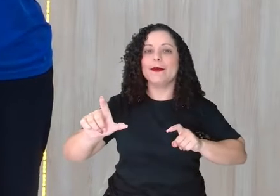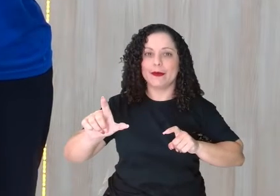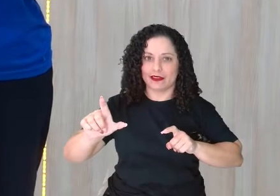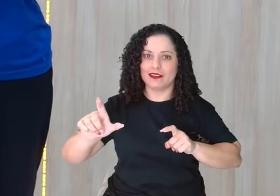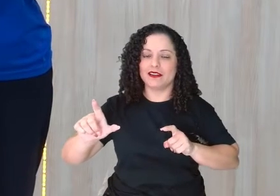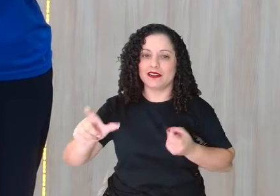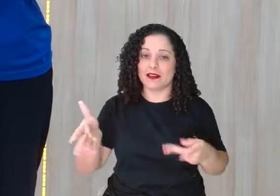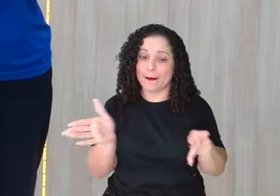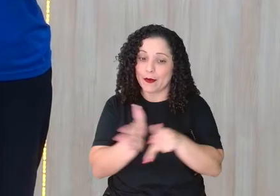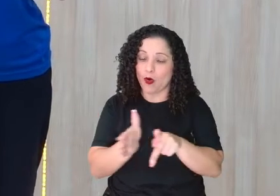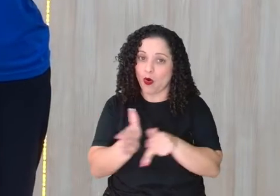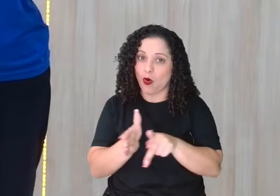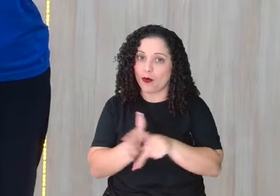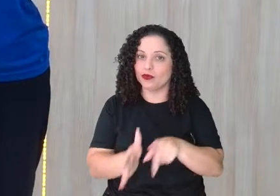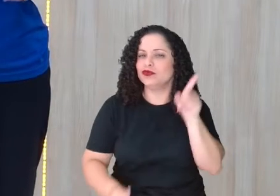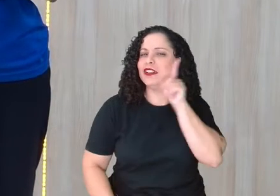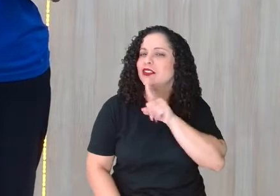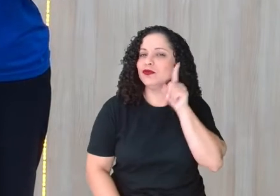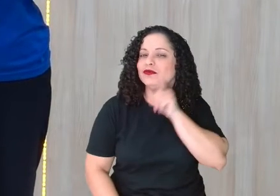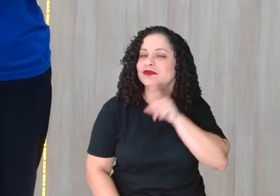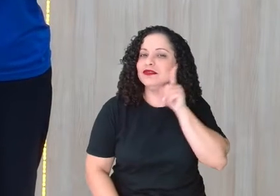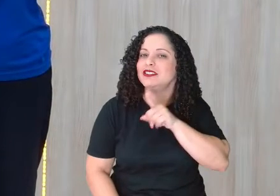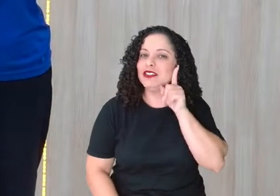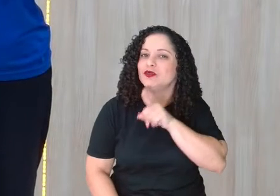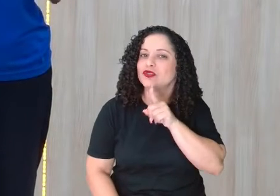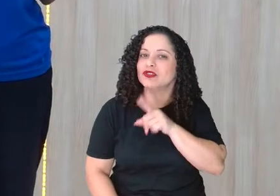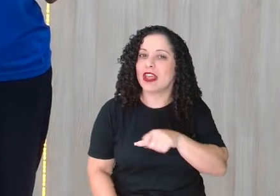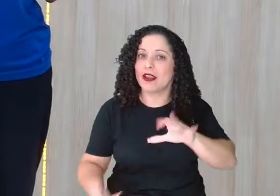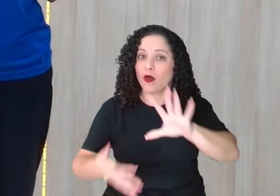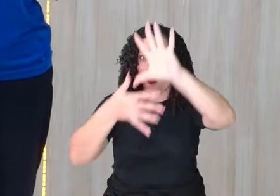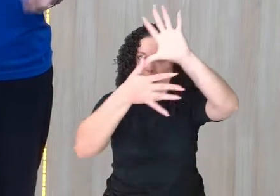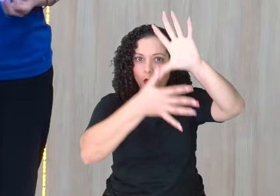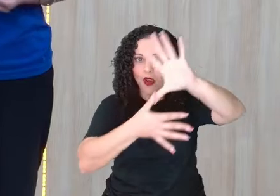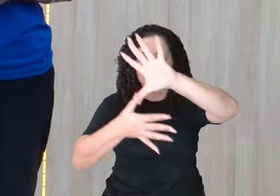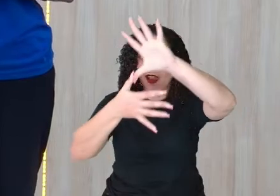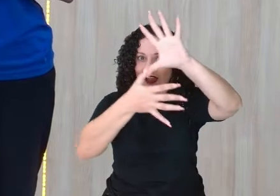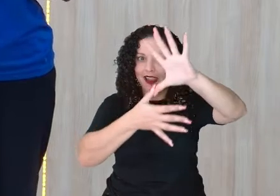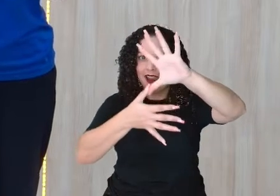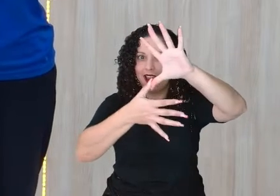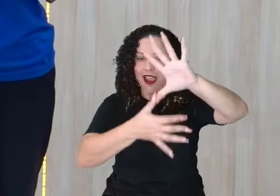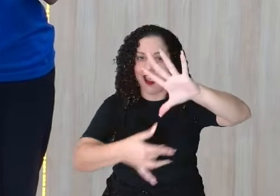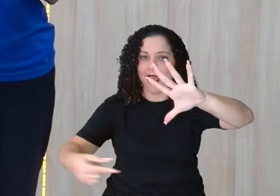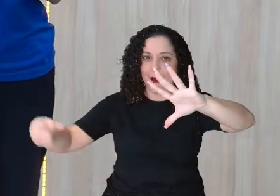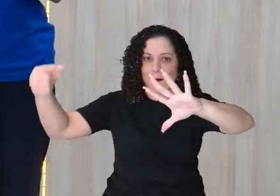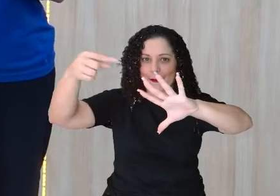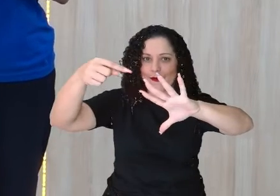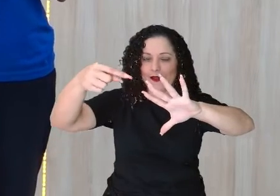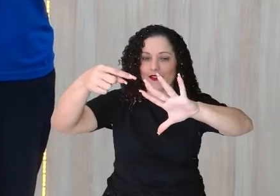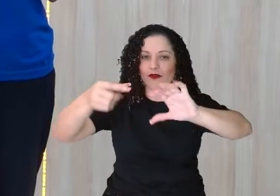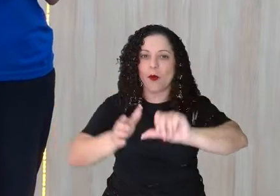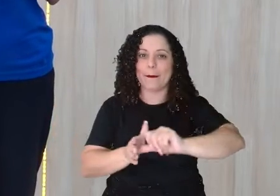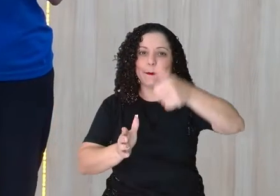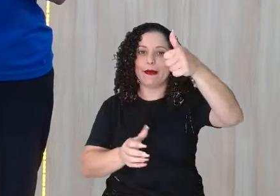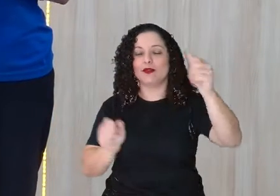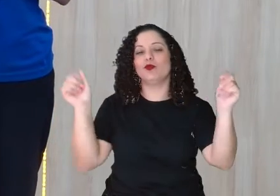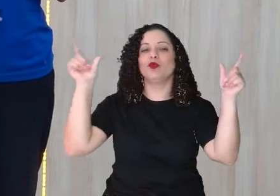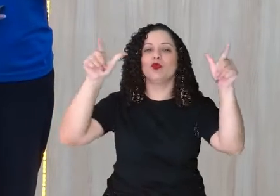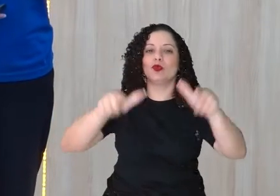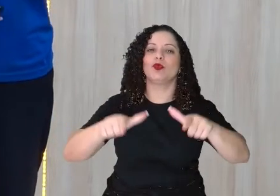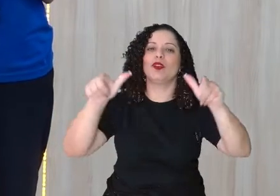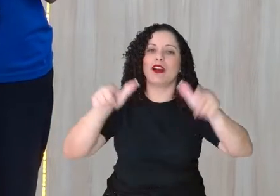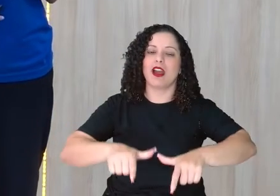continente, os Estados Unidos, né, no continente aqui americano, foi o primeiro local, né,